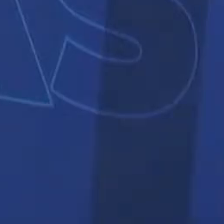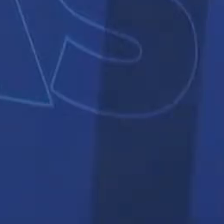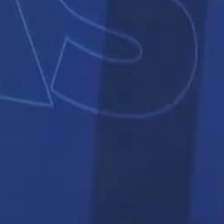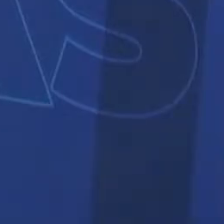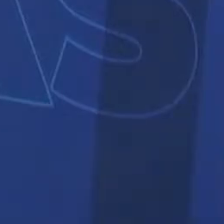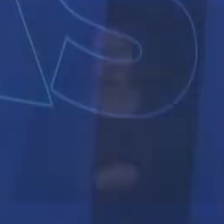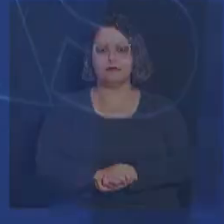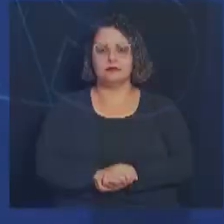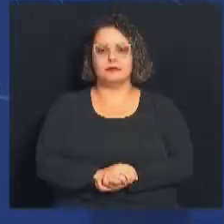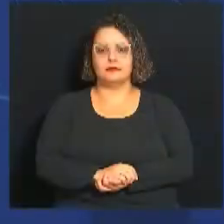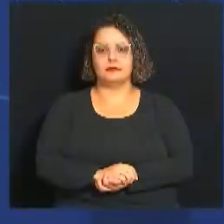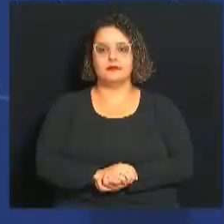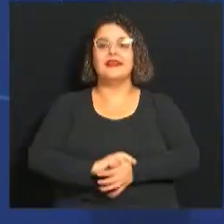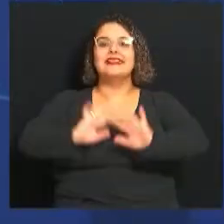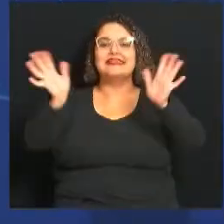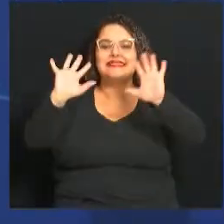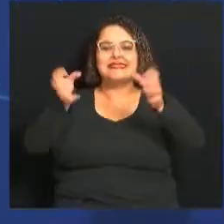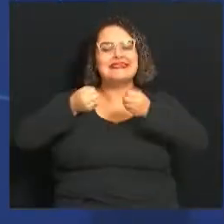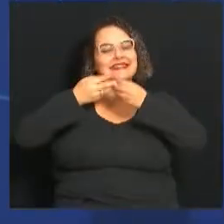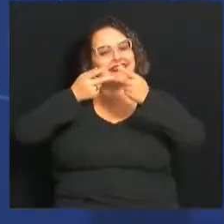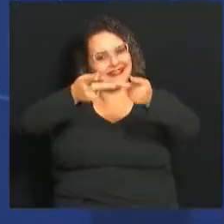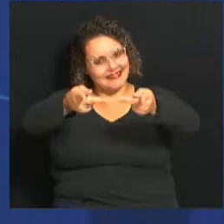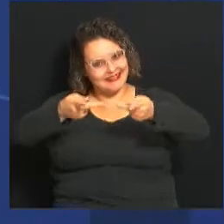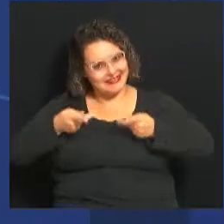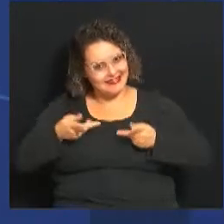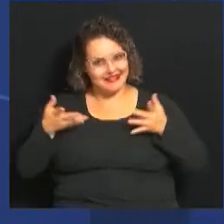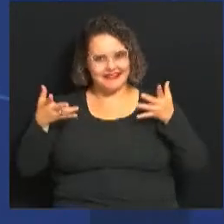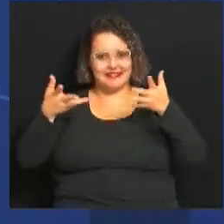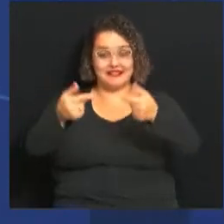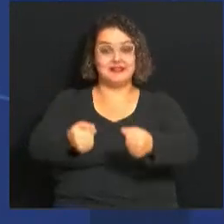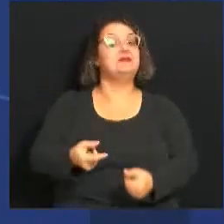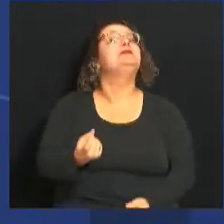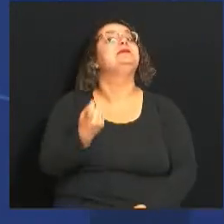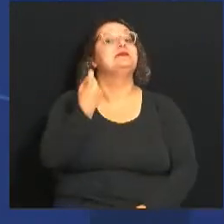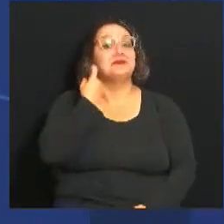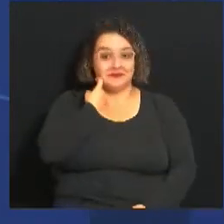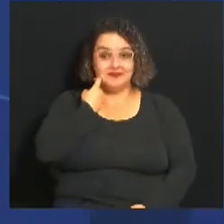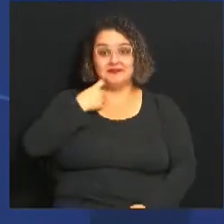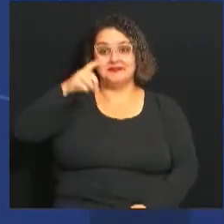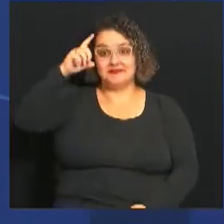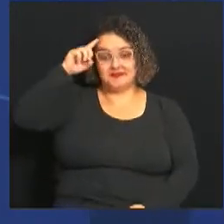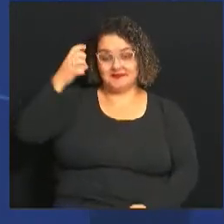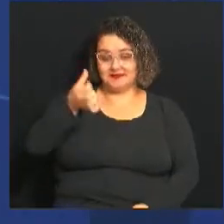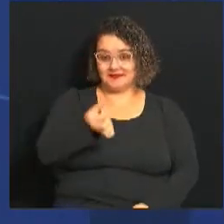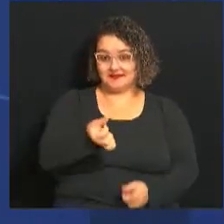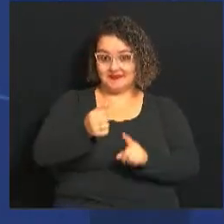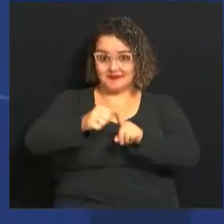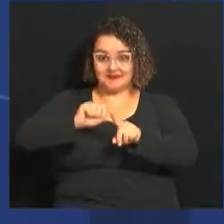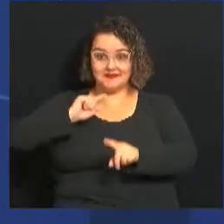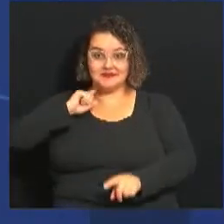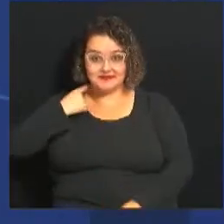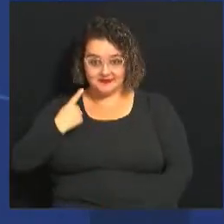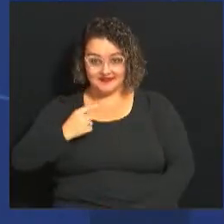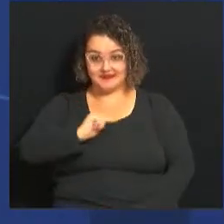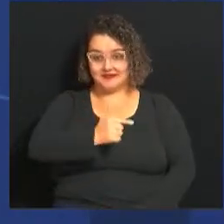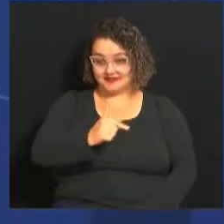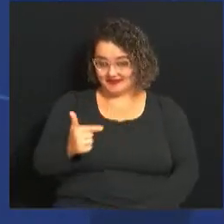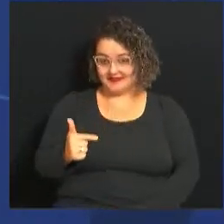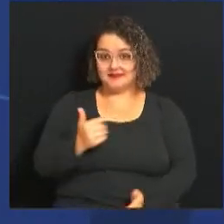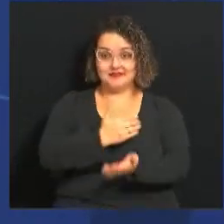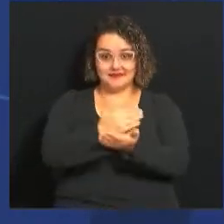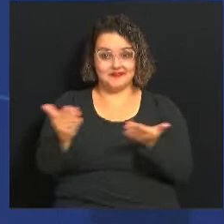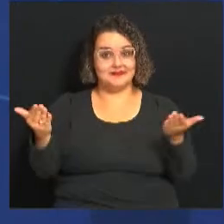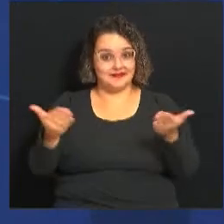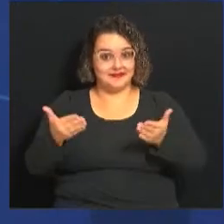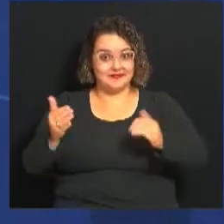Olá, seja bem-vinda, seja bem-vindo. Sextou, 6 de maio de 2022. Começa agora o Câmara